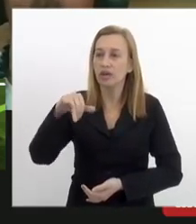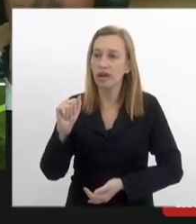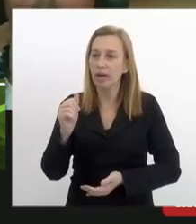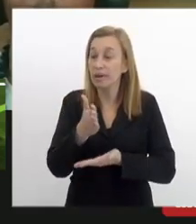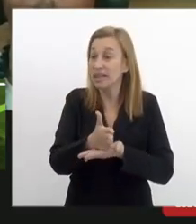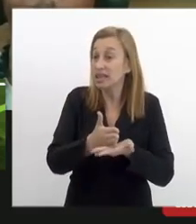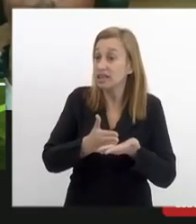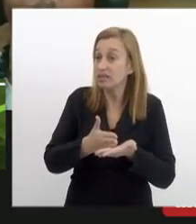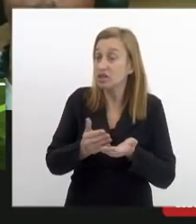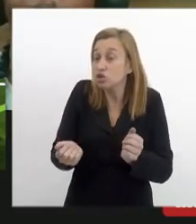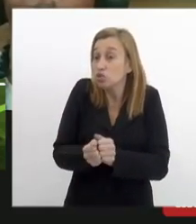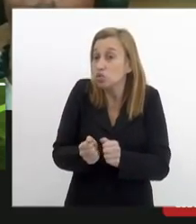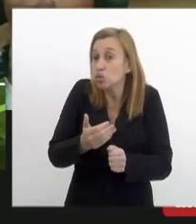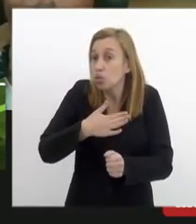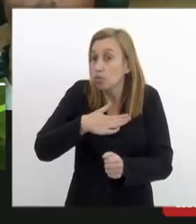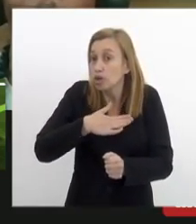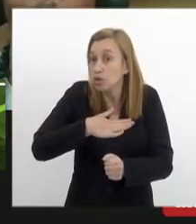dividindo comigo